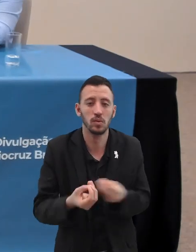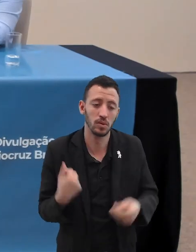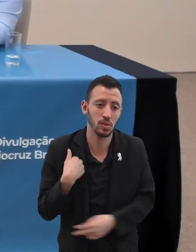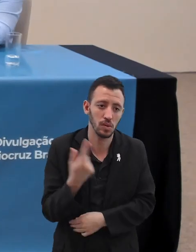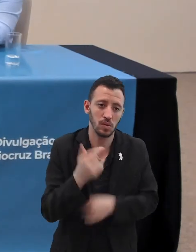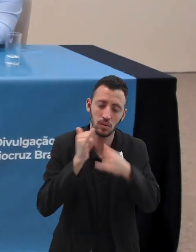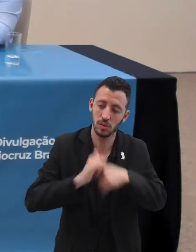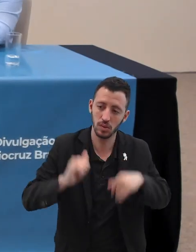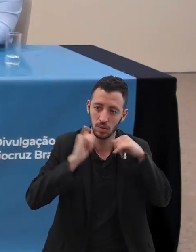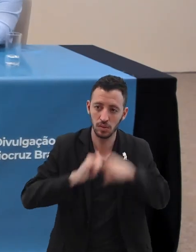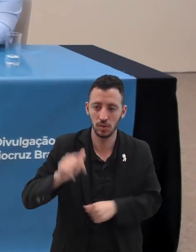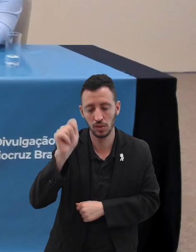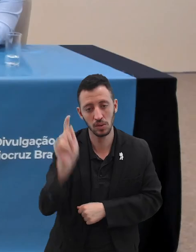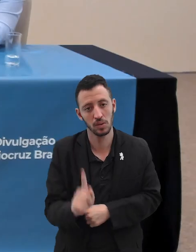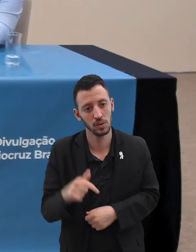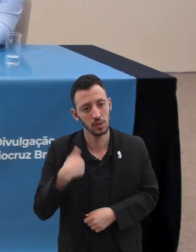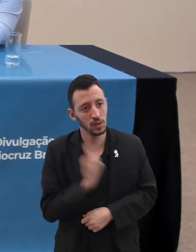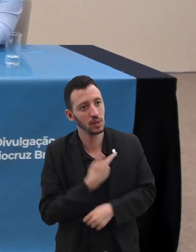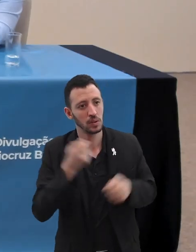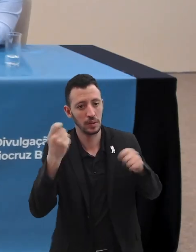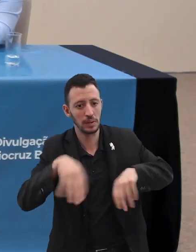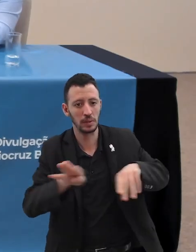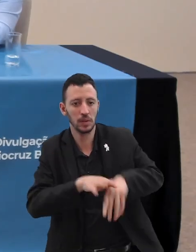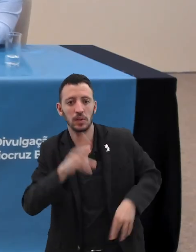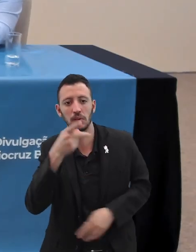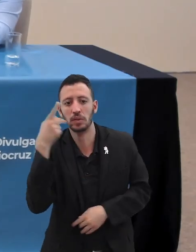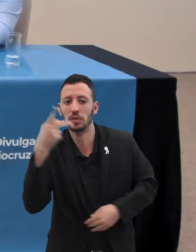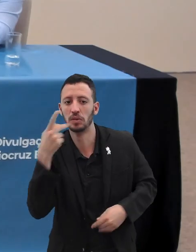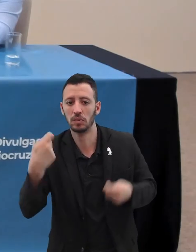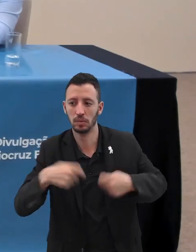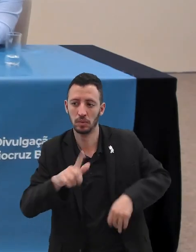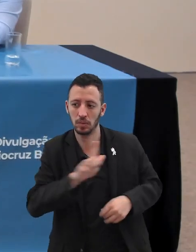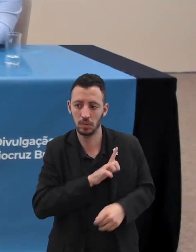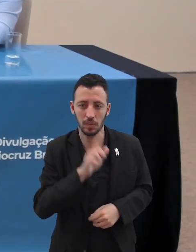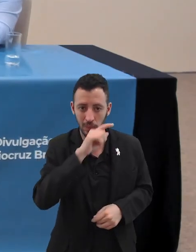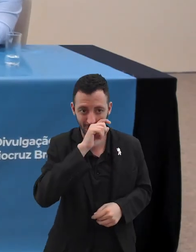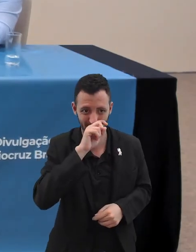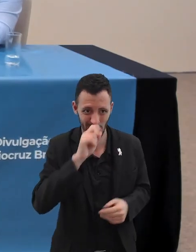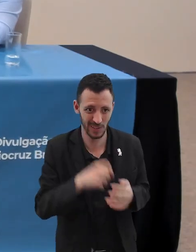A mídia é um dos agentes, mas você tem, como você disse, você tem